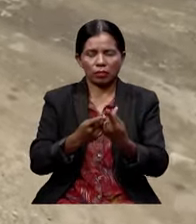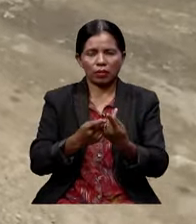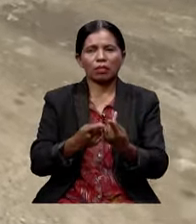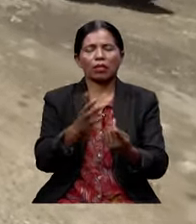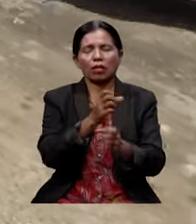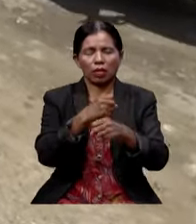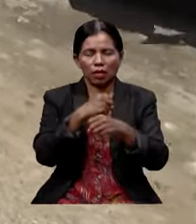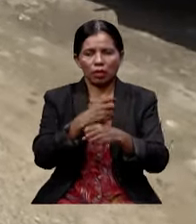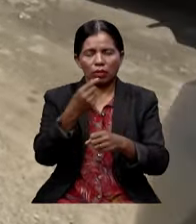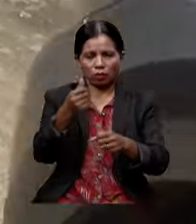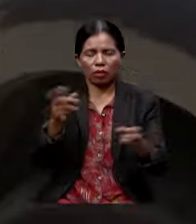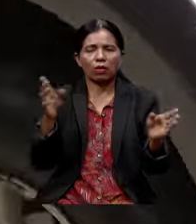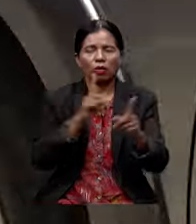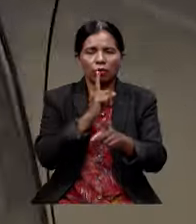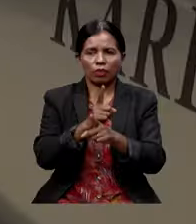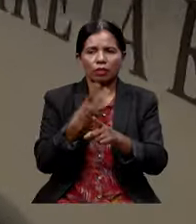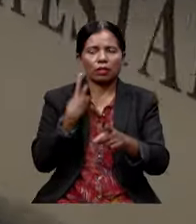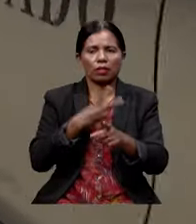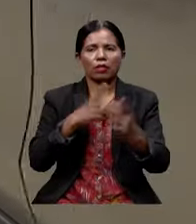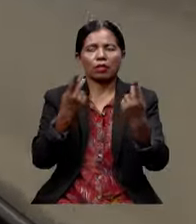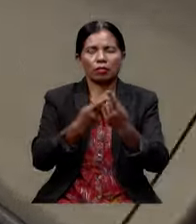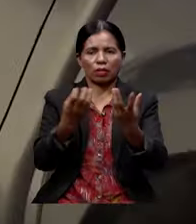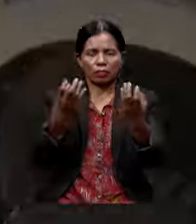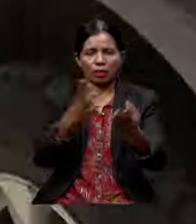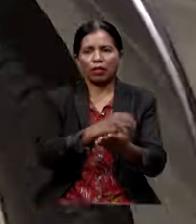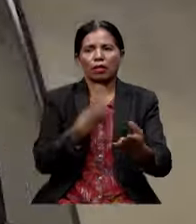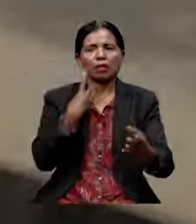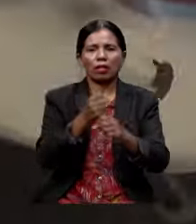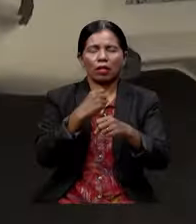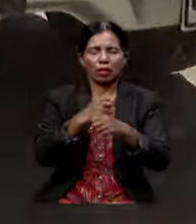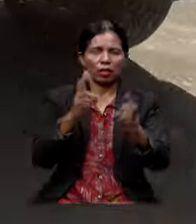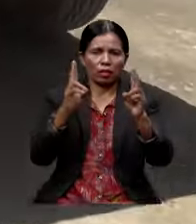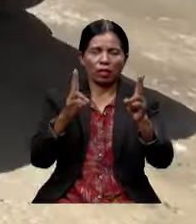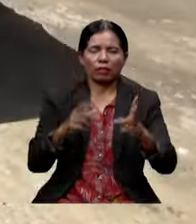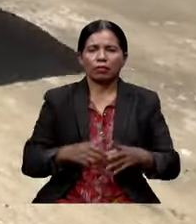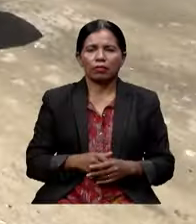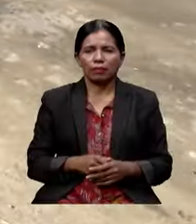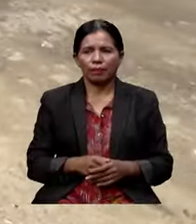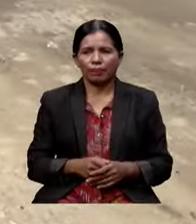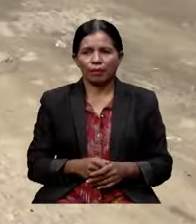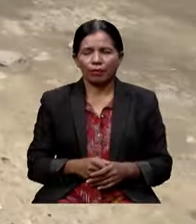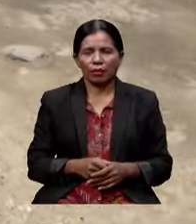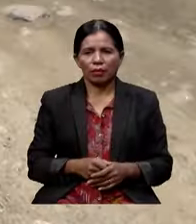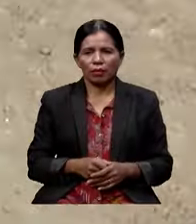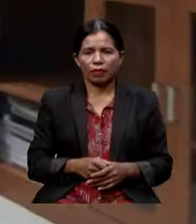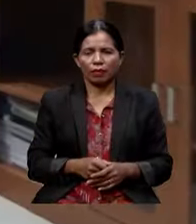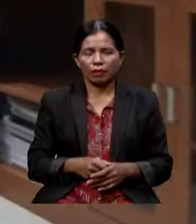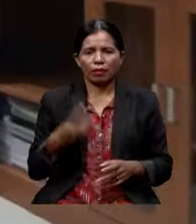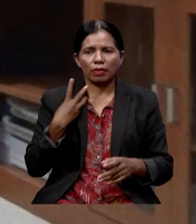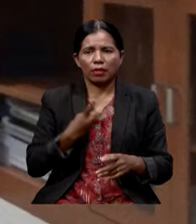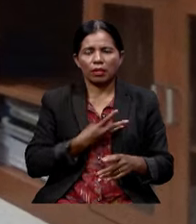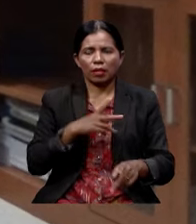teves. E tem uma companhia barra, né? E está a lobo estrutura lá. Mas pronto. Tem a lobo para